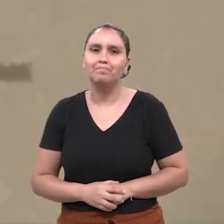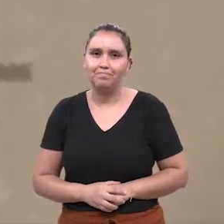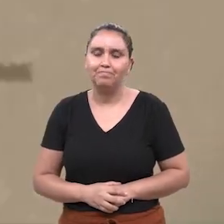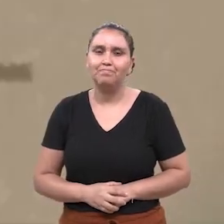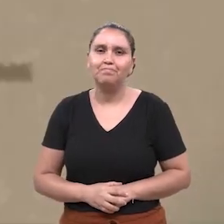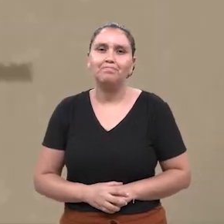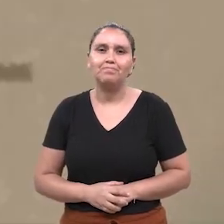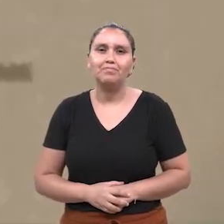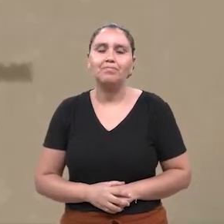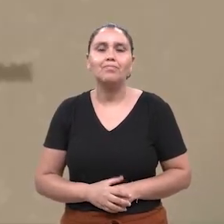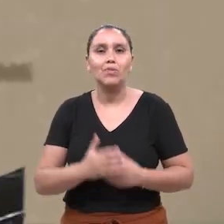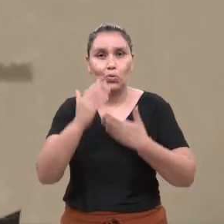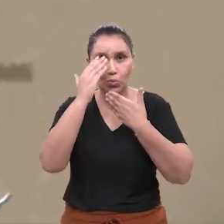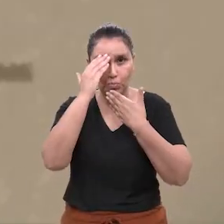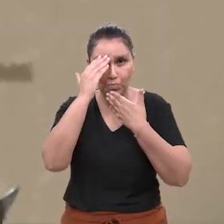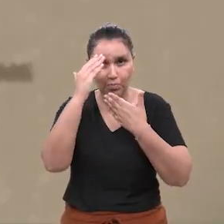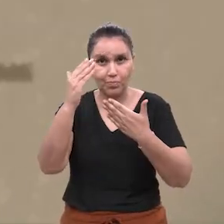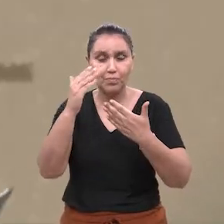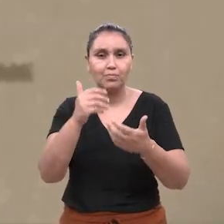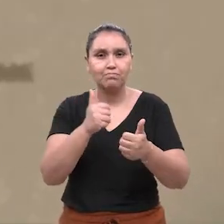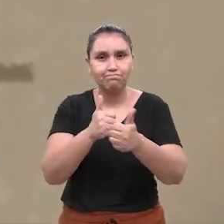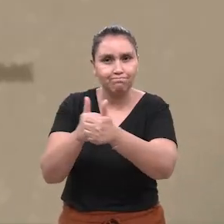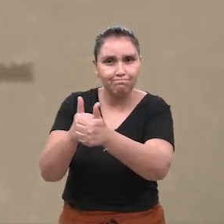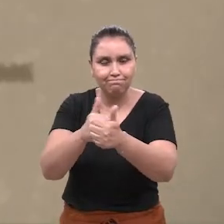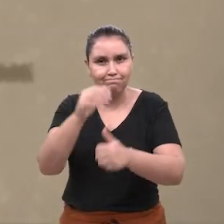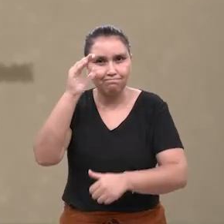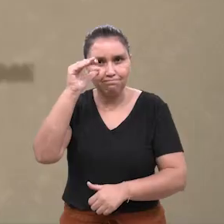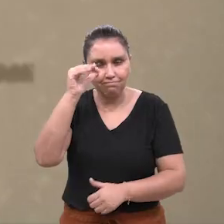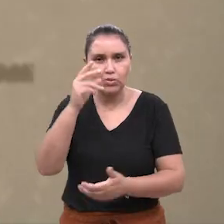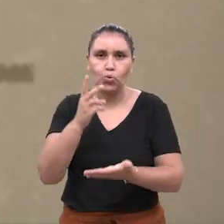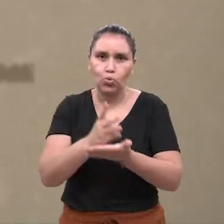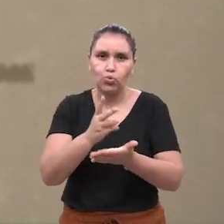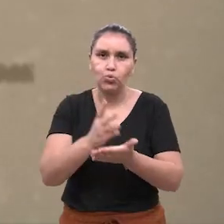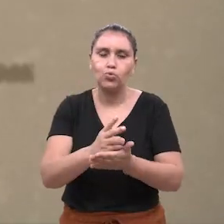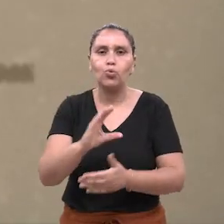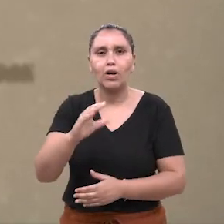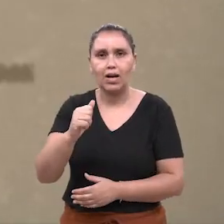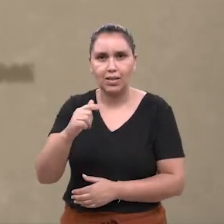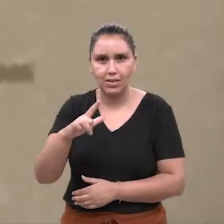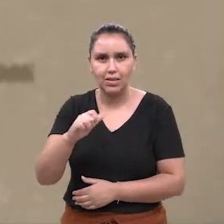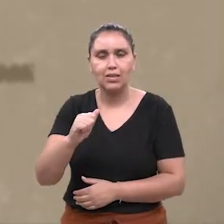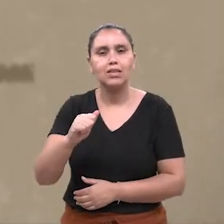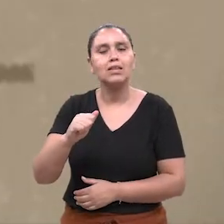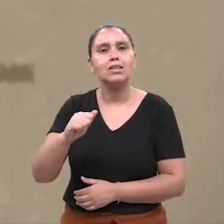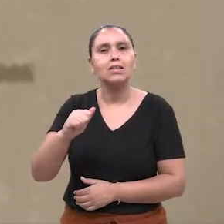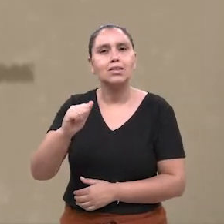bem. O programa Legado Parlamentar fica por aqui. Obrigada a todos pela companhia e